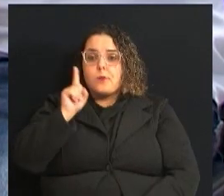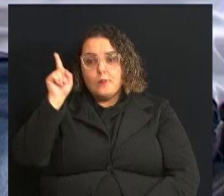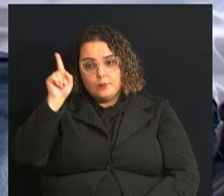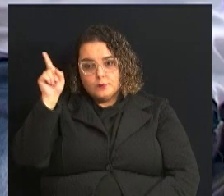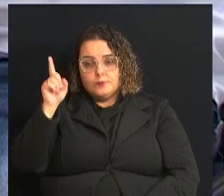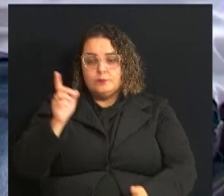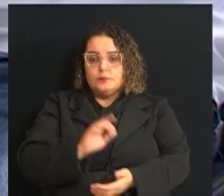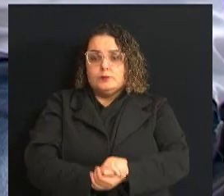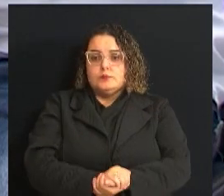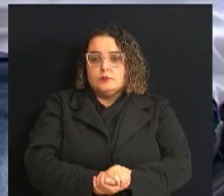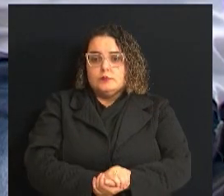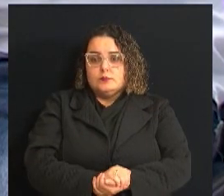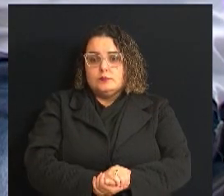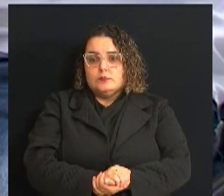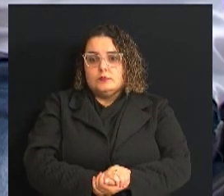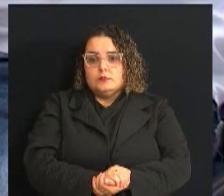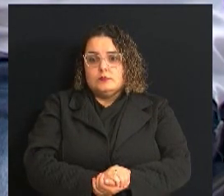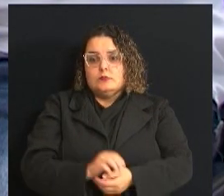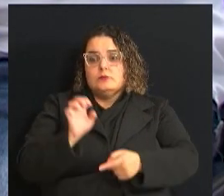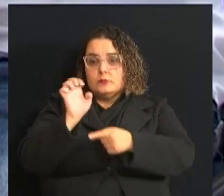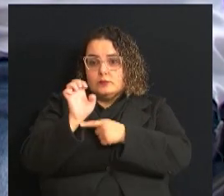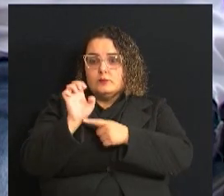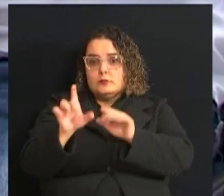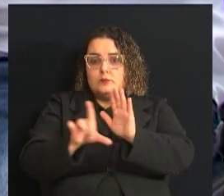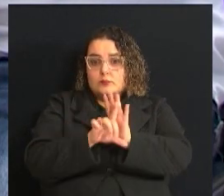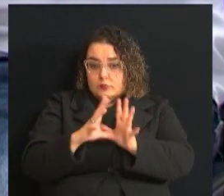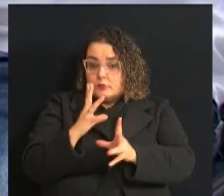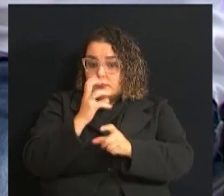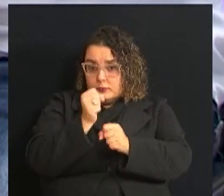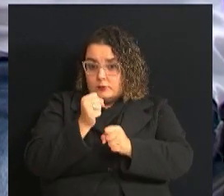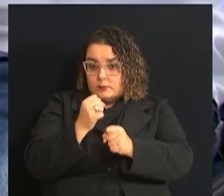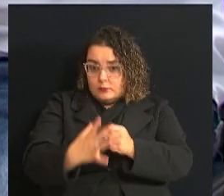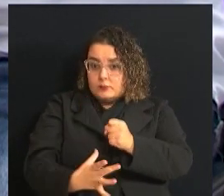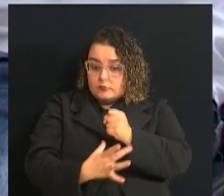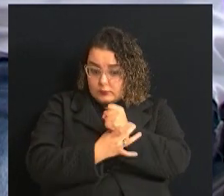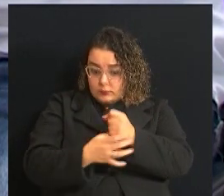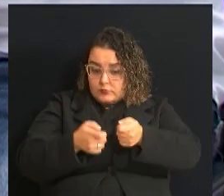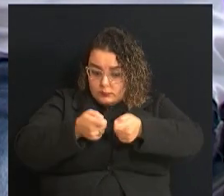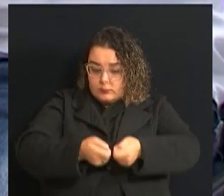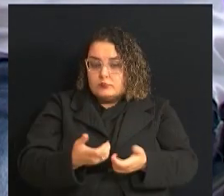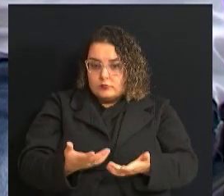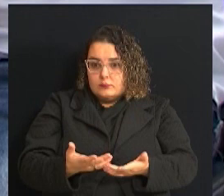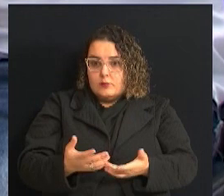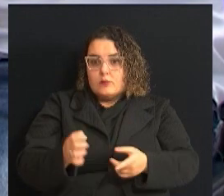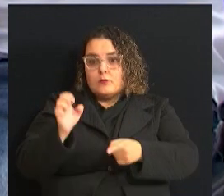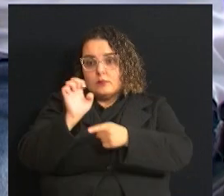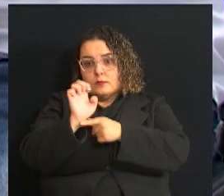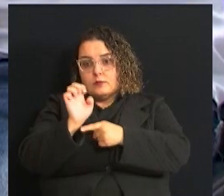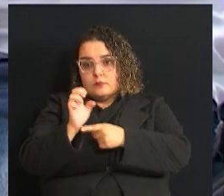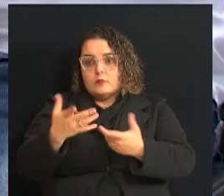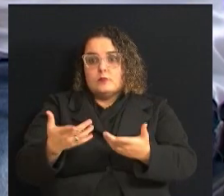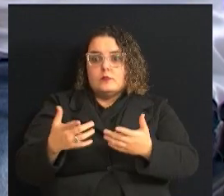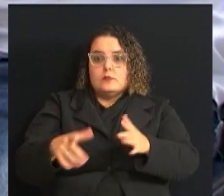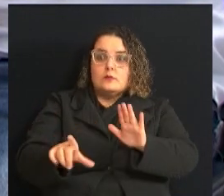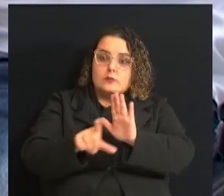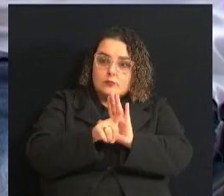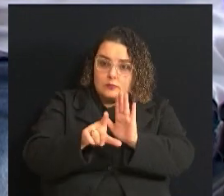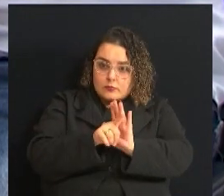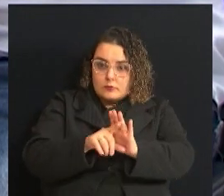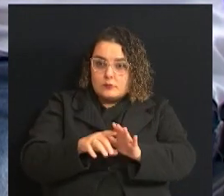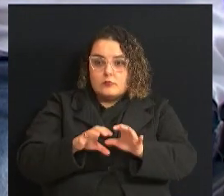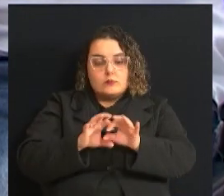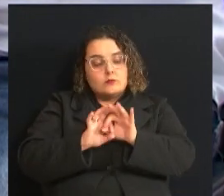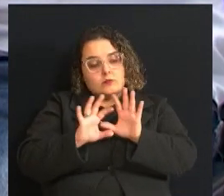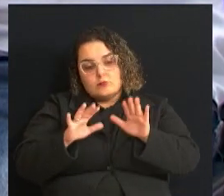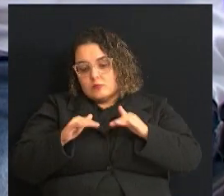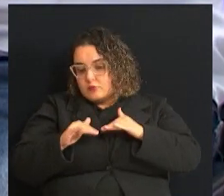com uma legislação mais forte, mais rigorosa. Há estados que apresentam uma legislação bastante